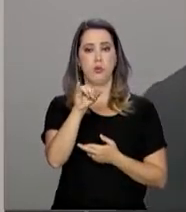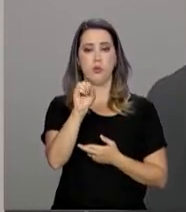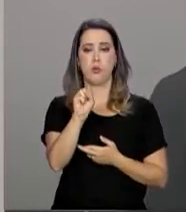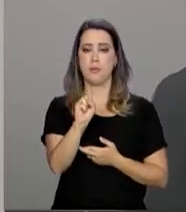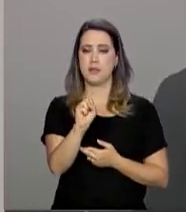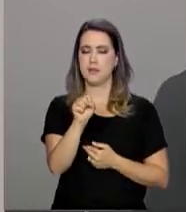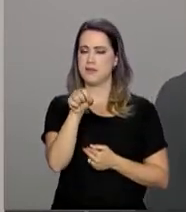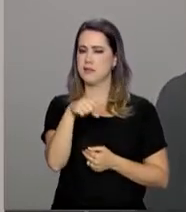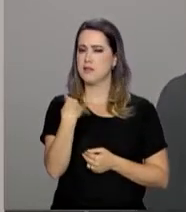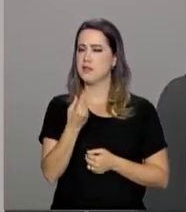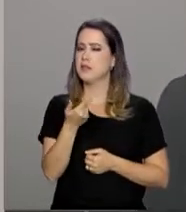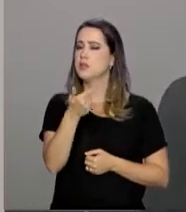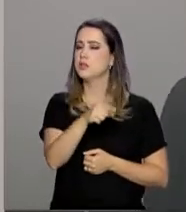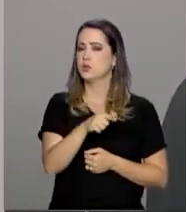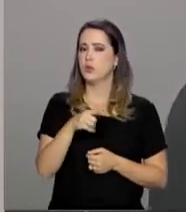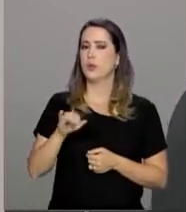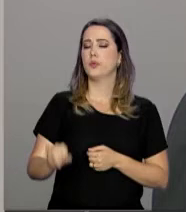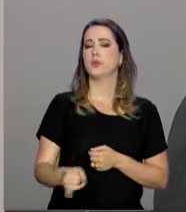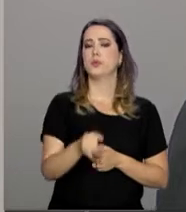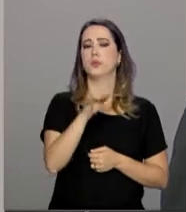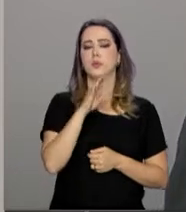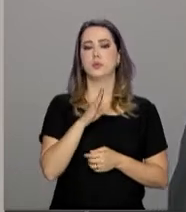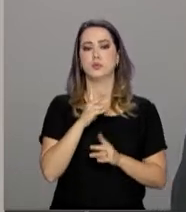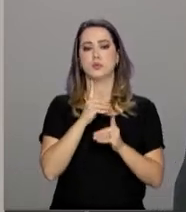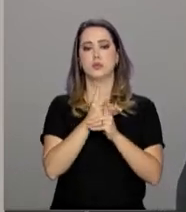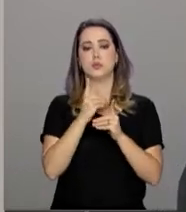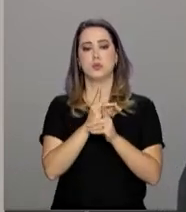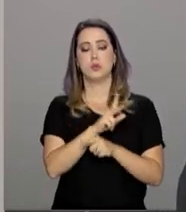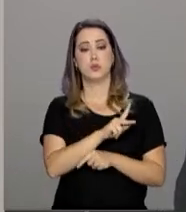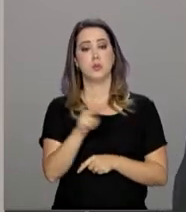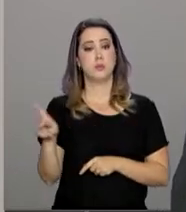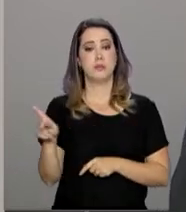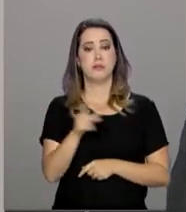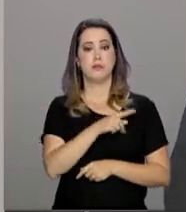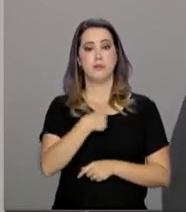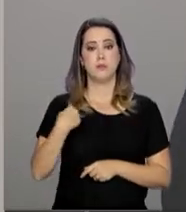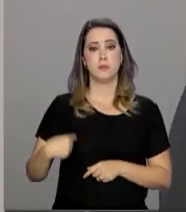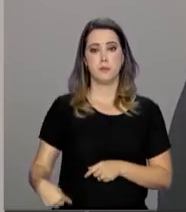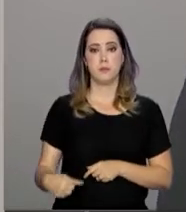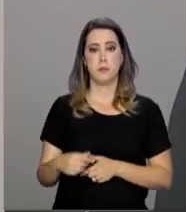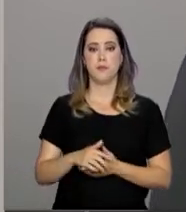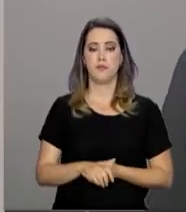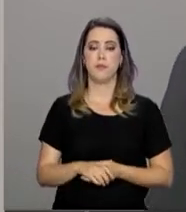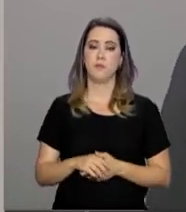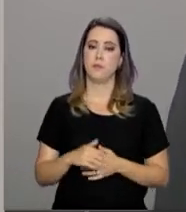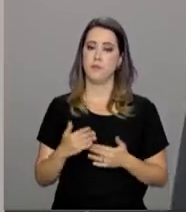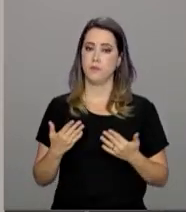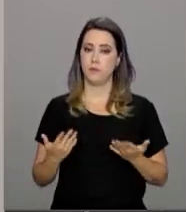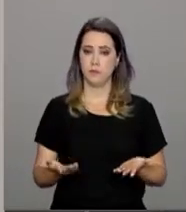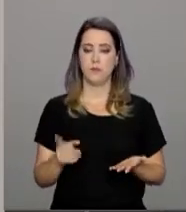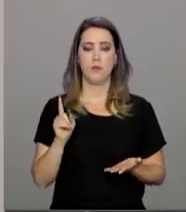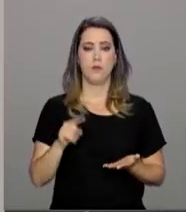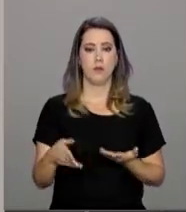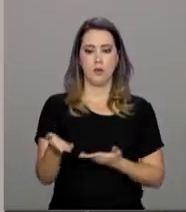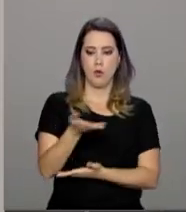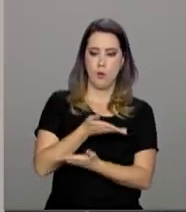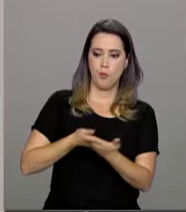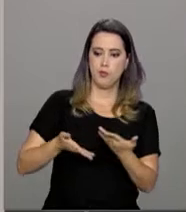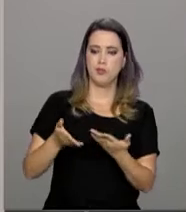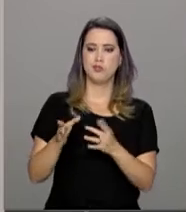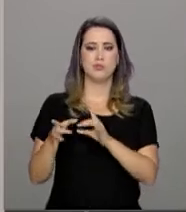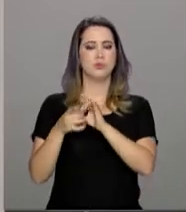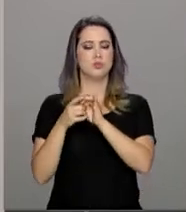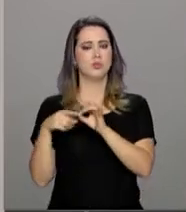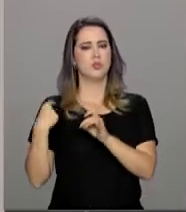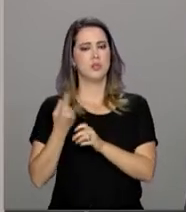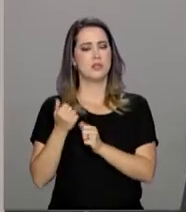vez terei a oportunidade de encontrar sua excelência o presidente que entende né é uma relação portanto que nós queremos